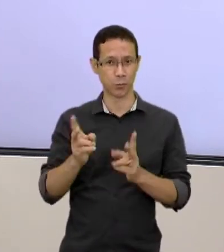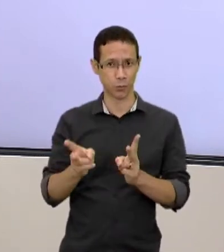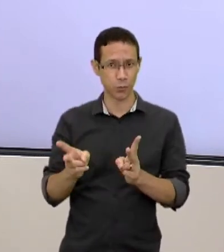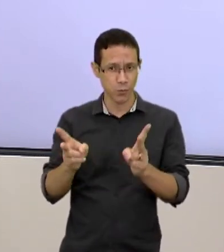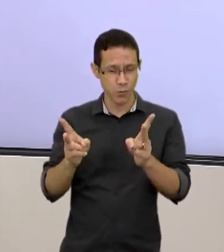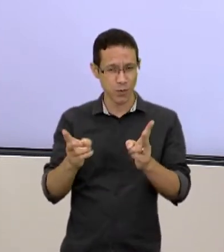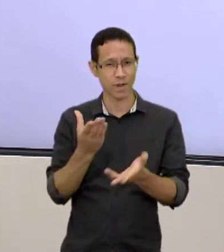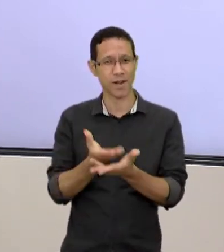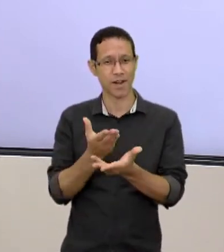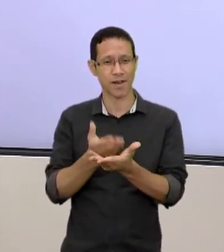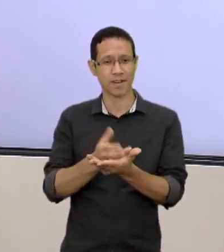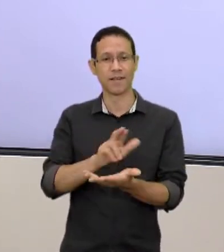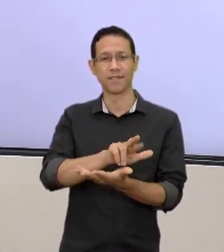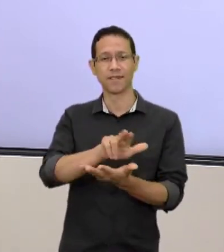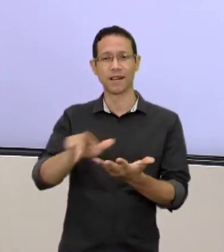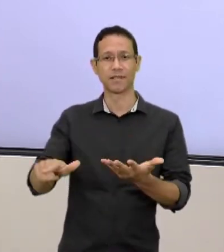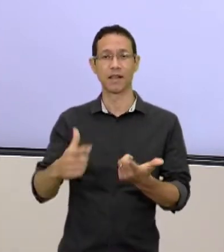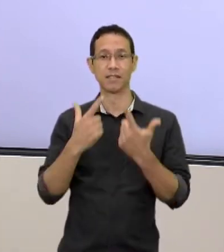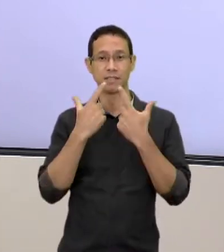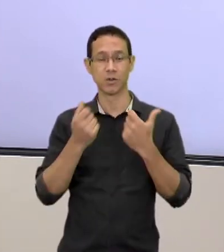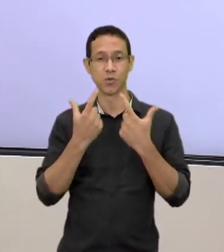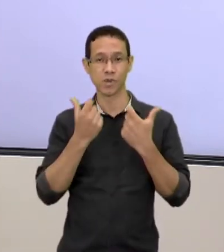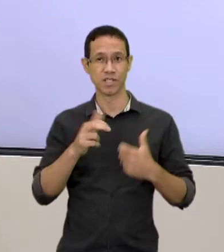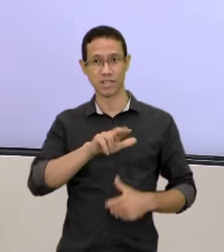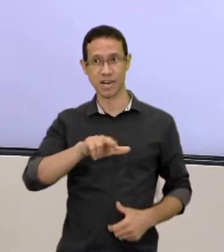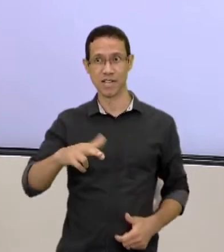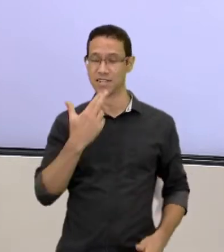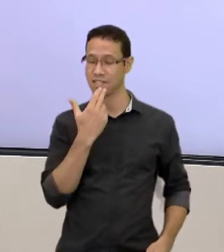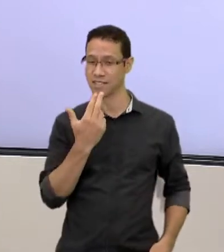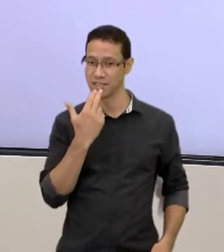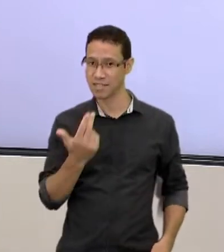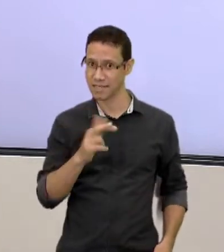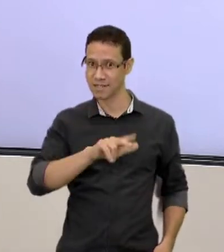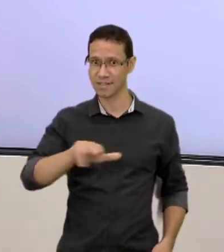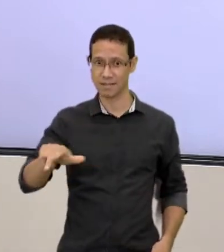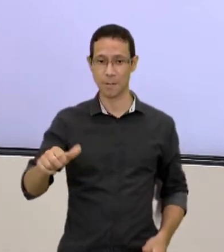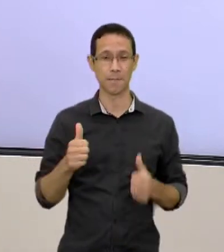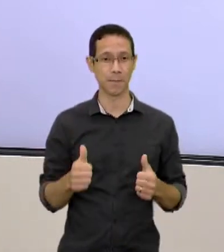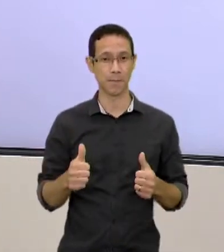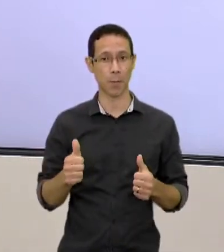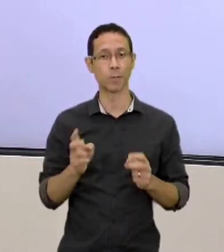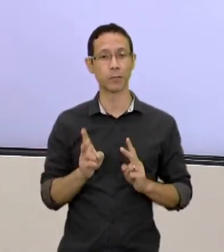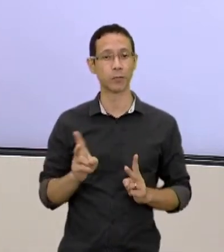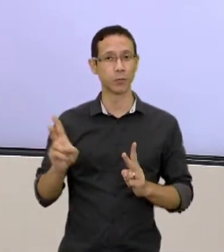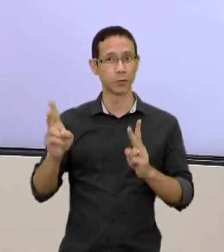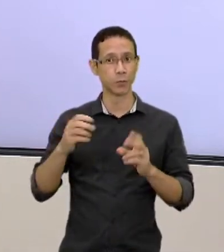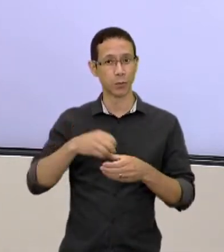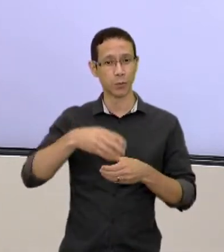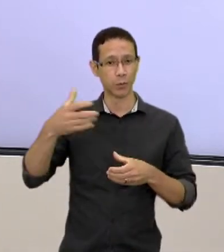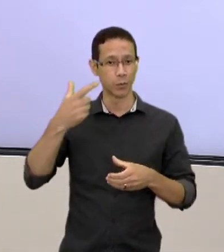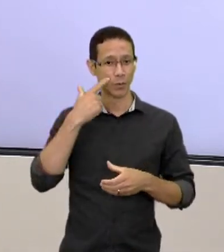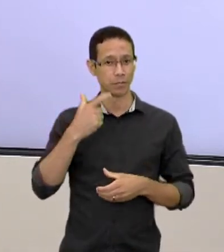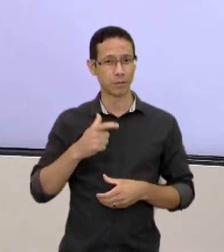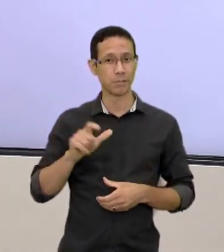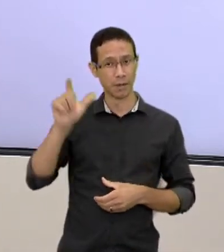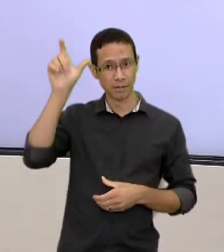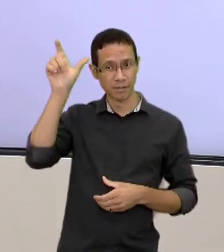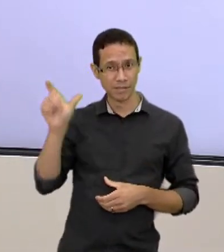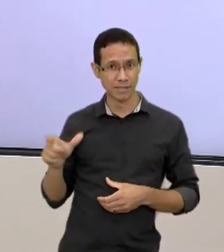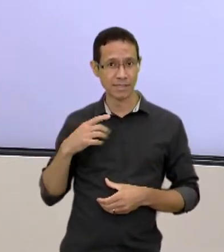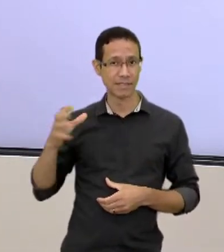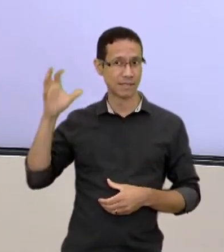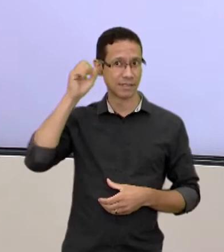sobre variedades linguísticas. Antes de continuarmos aí com o conteúdo, vou fazer a minha